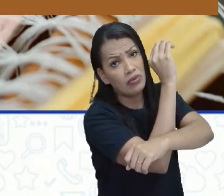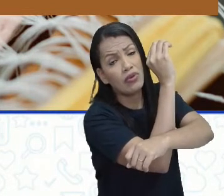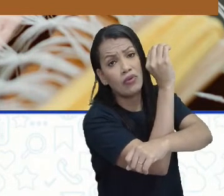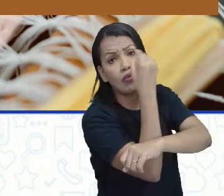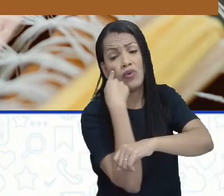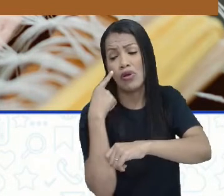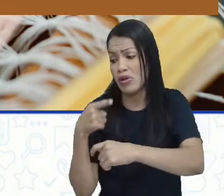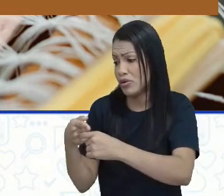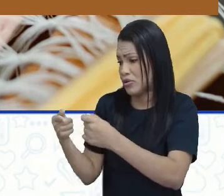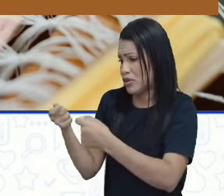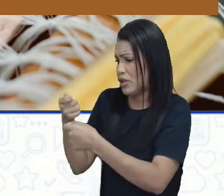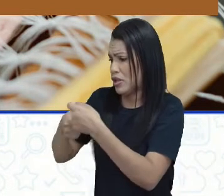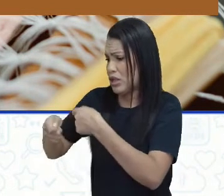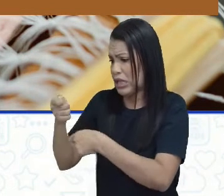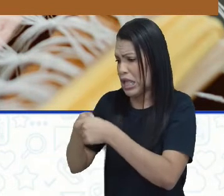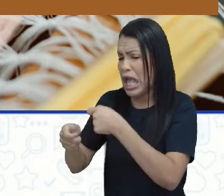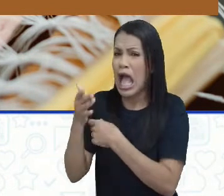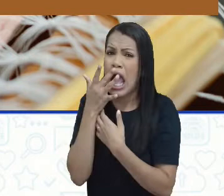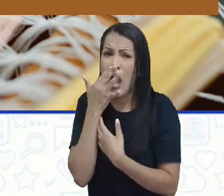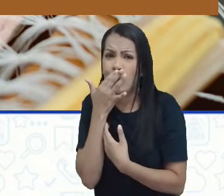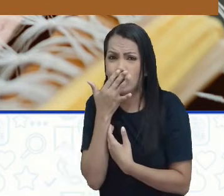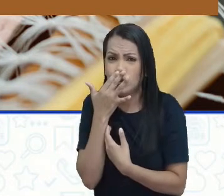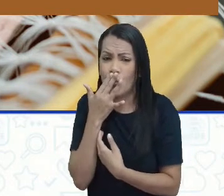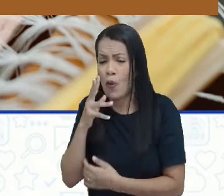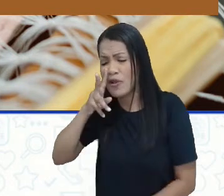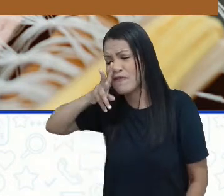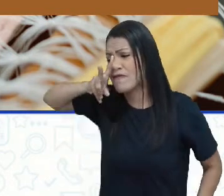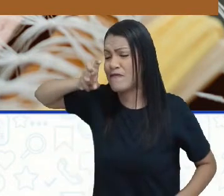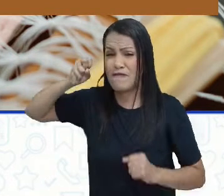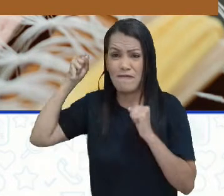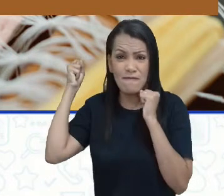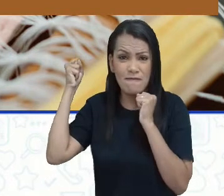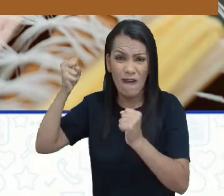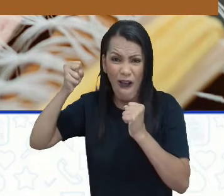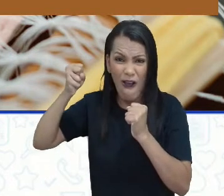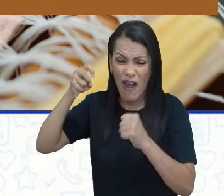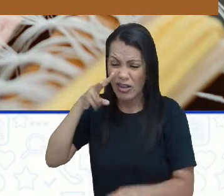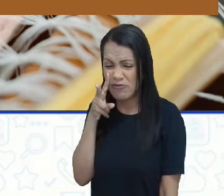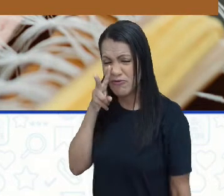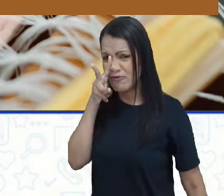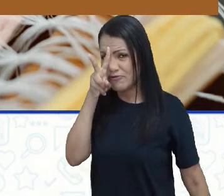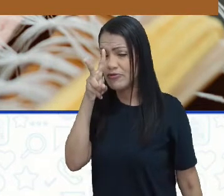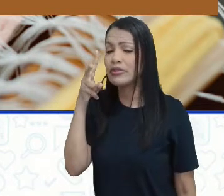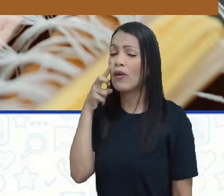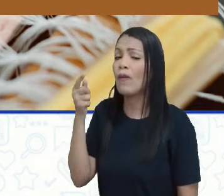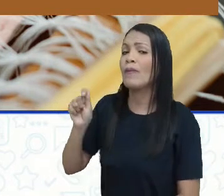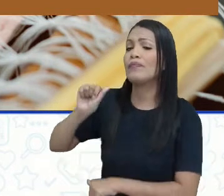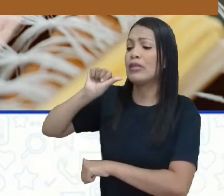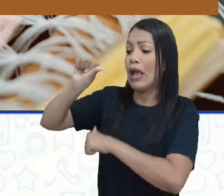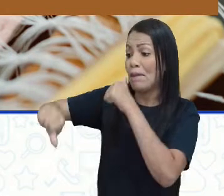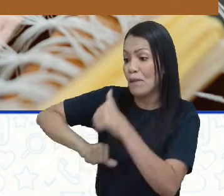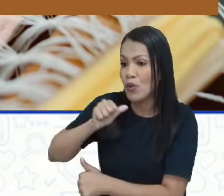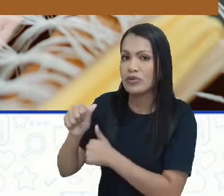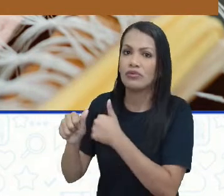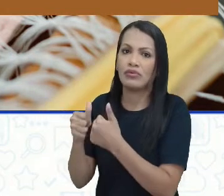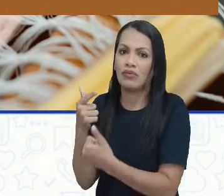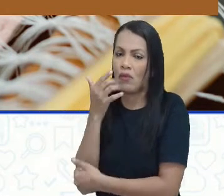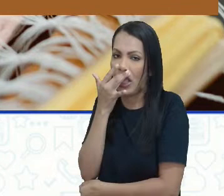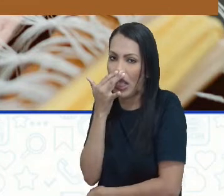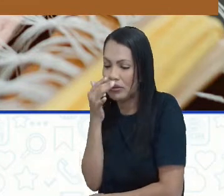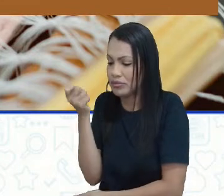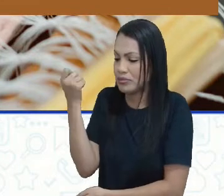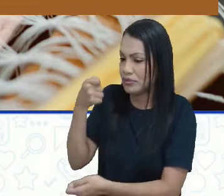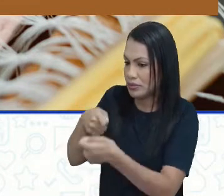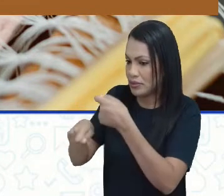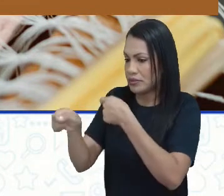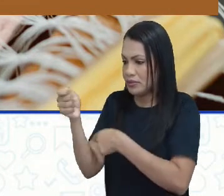vão ficando mais quentes, as cores vão ficando mais quentes. Então, há uma mudança ali nas cores das lãs que ela utiliza